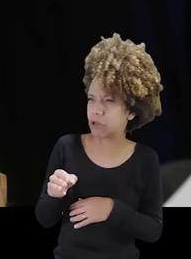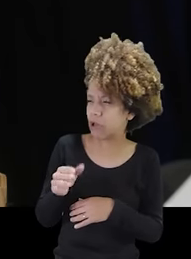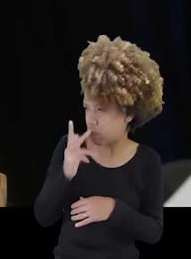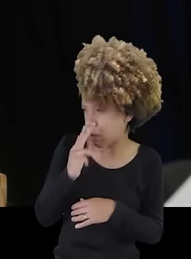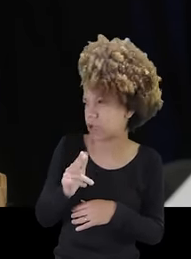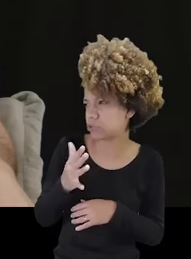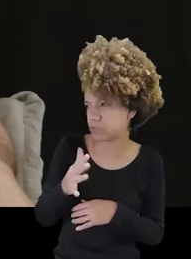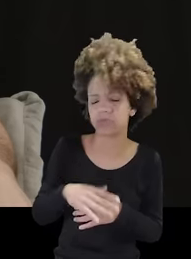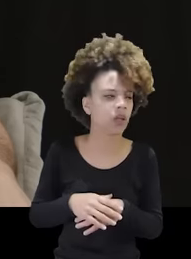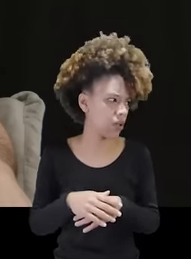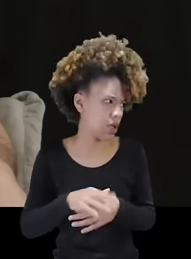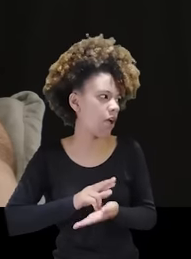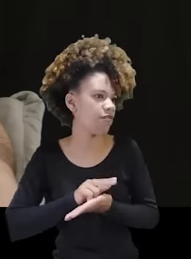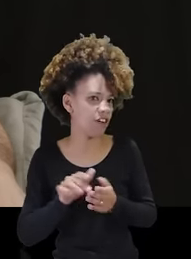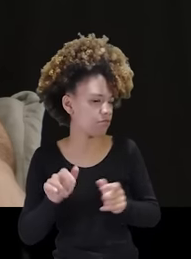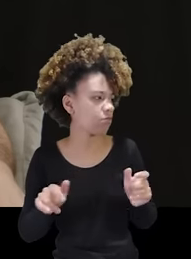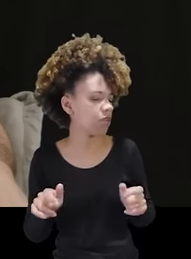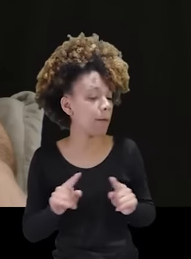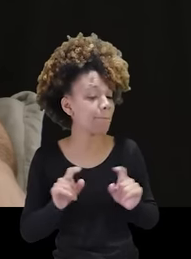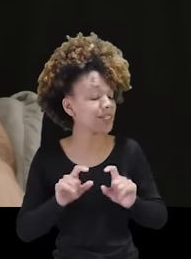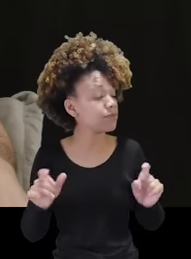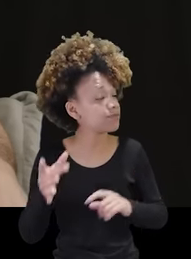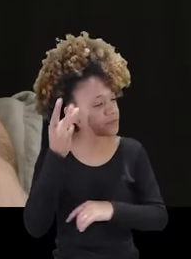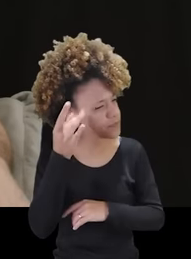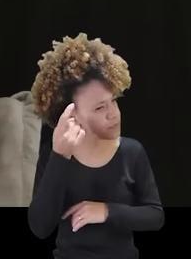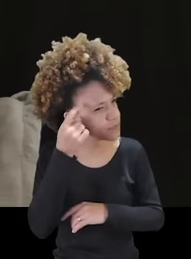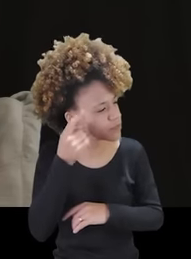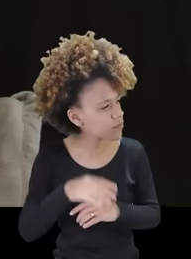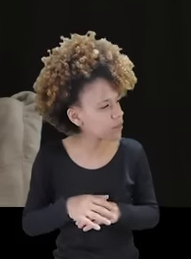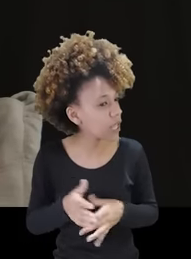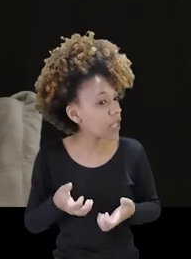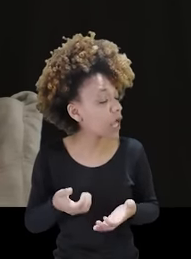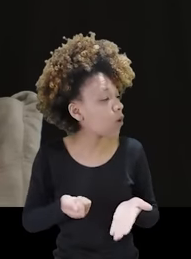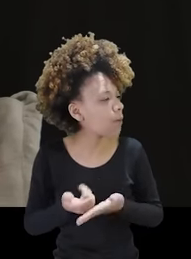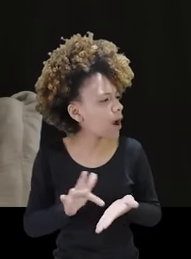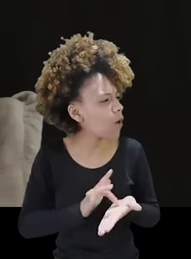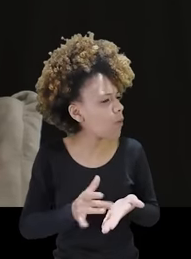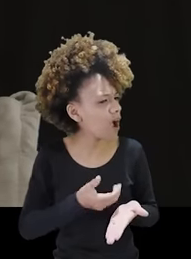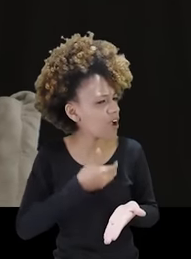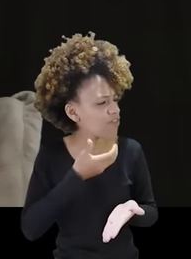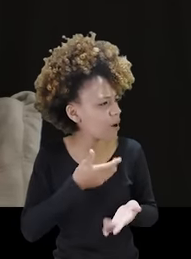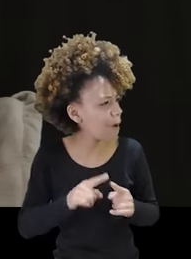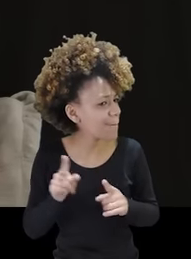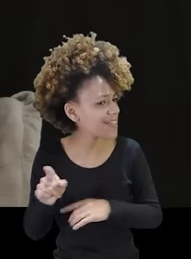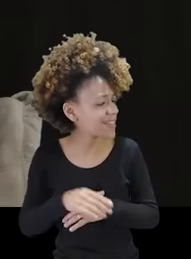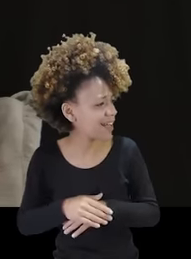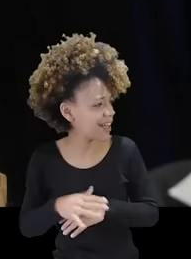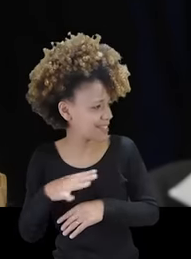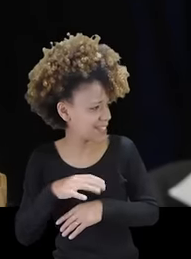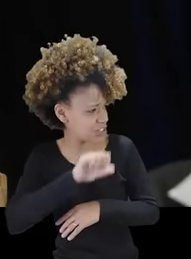por aí a gente para caramba né só que você falou uma frase que ficou muito na minha cabeça se você a galera quer comprar um iPhone só que ela é a terra da Samsung